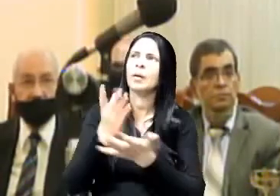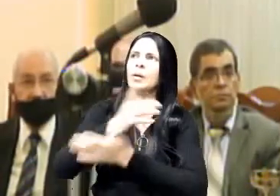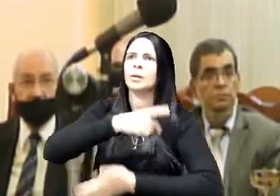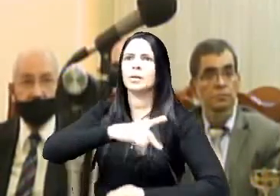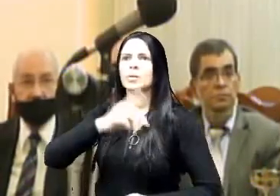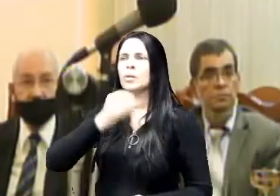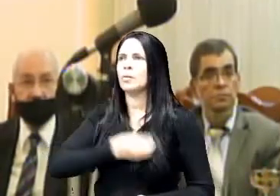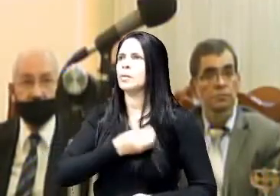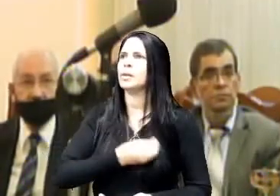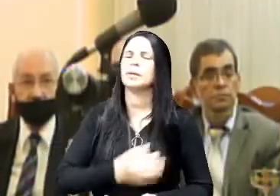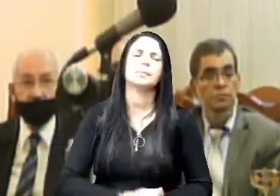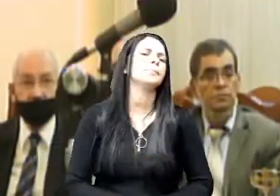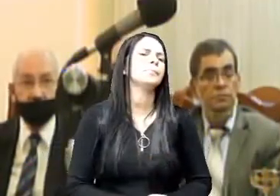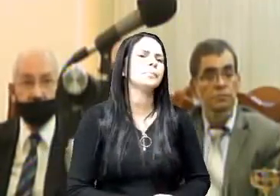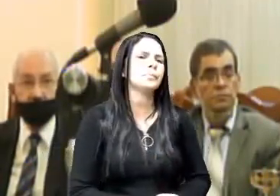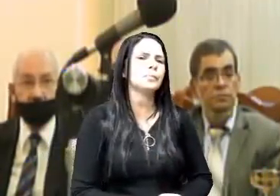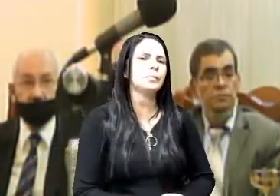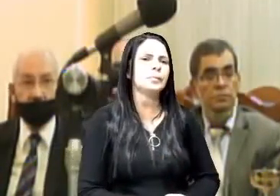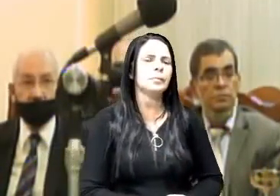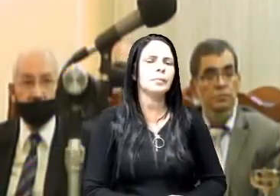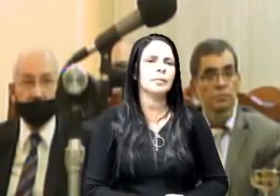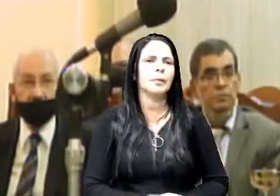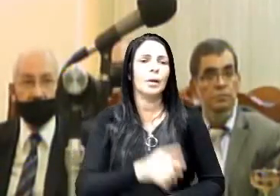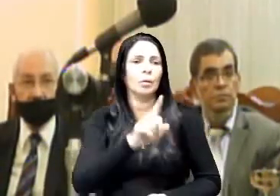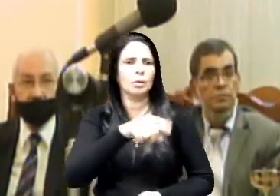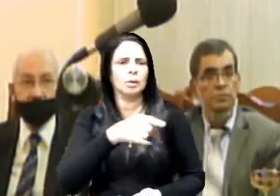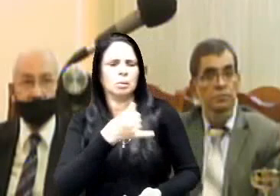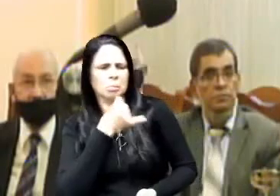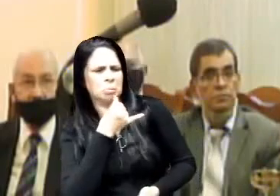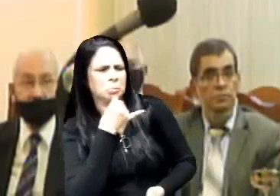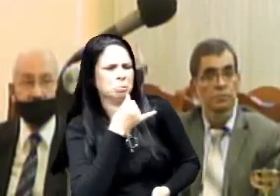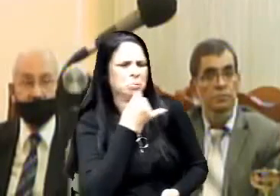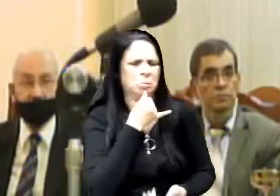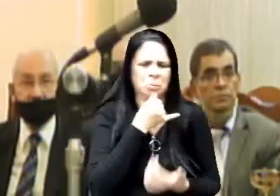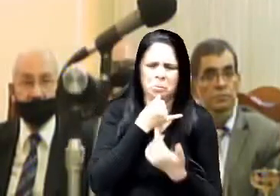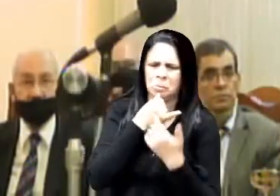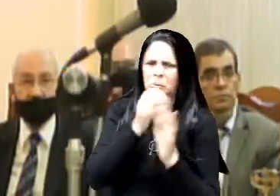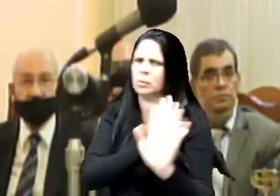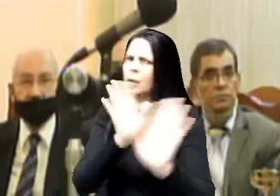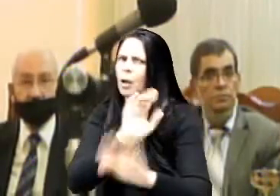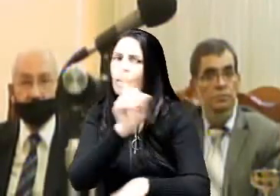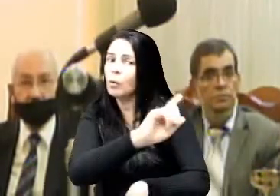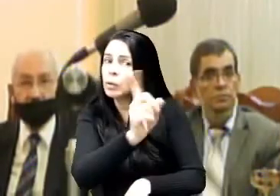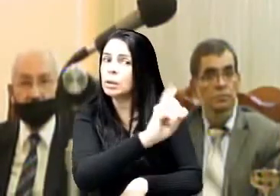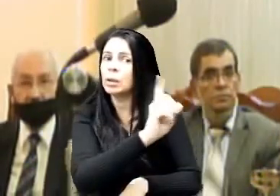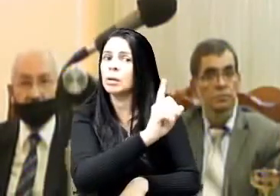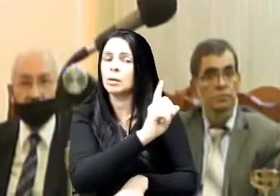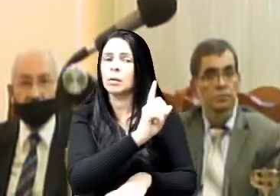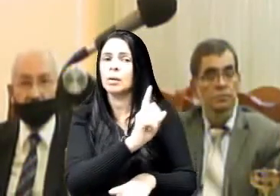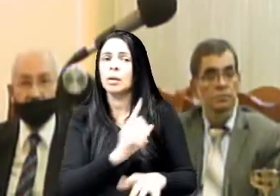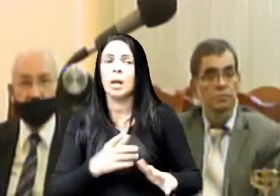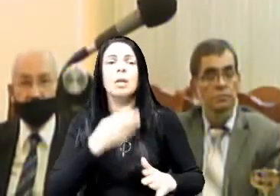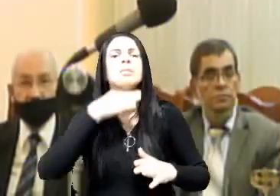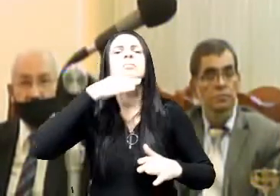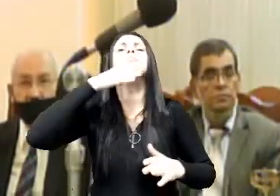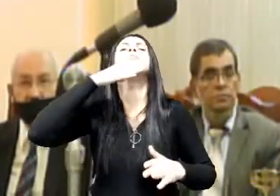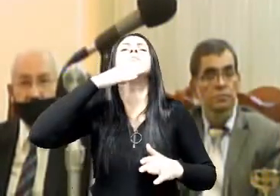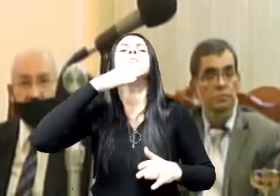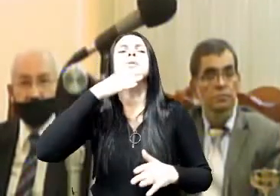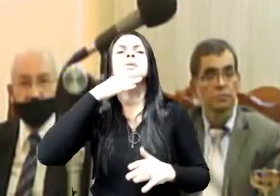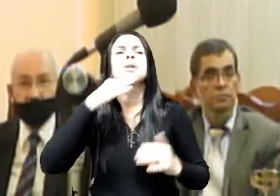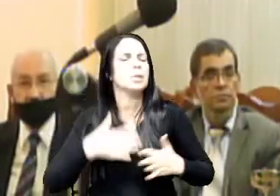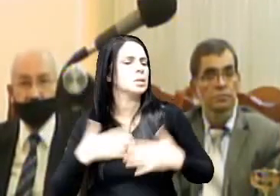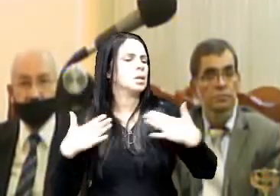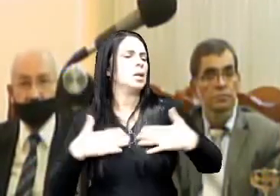não. Fica triste, como dizia um certo irmão, de mururu. Fique não! Levante a cabeça, se alegre, dê glória a Deus,